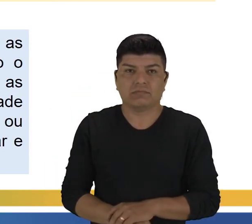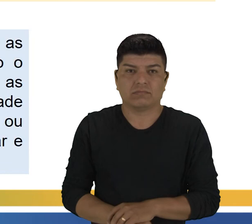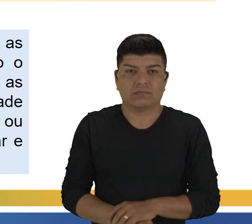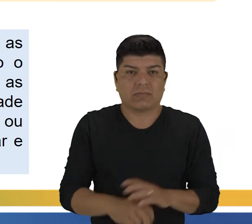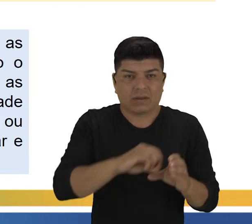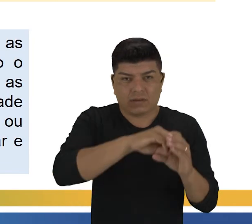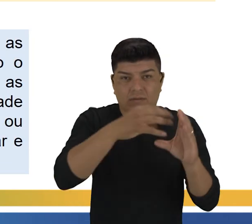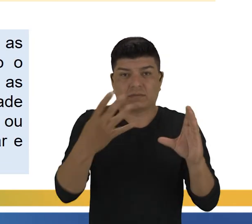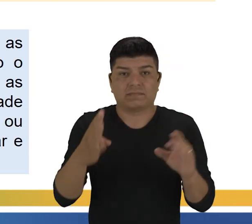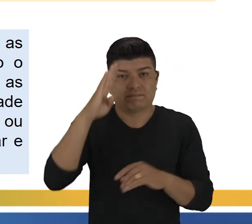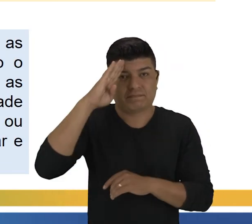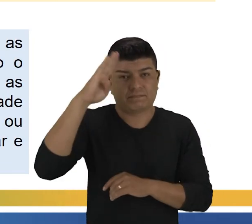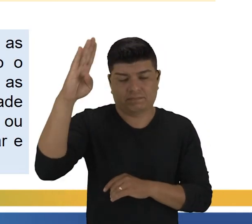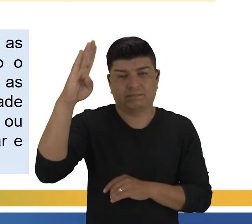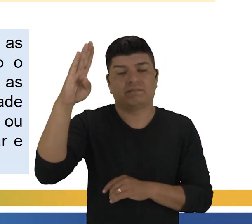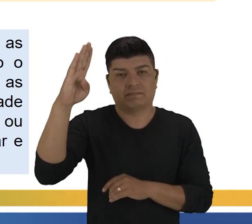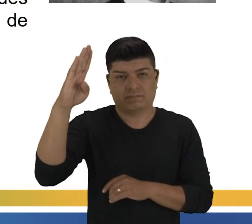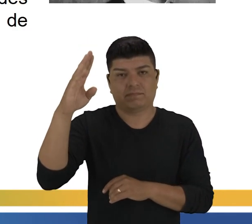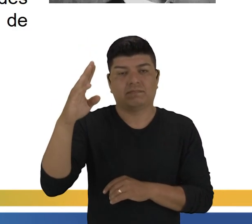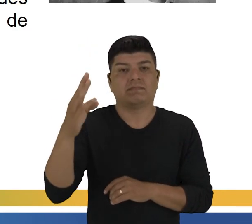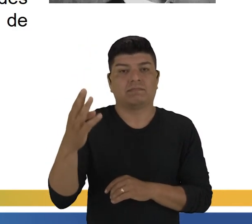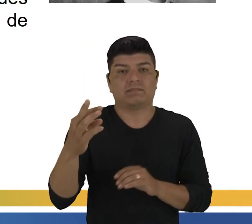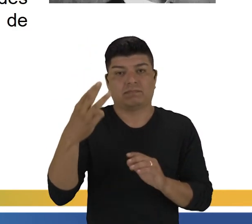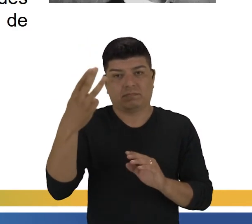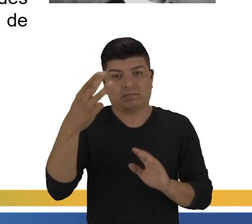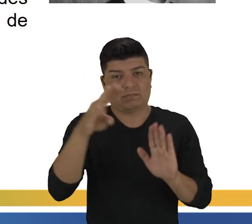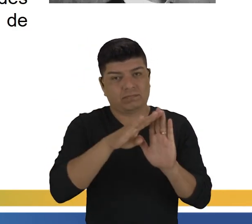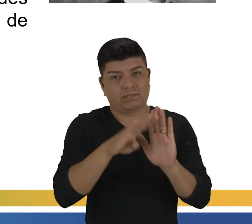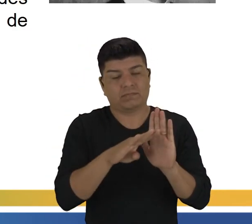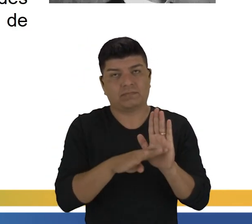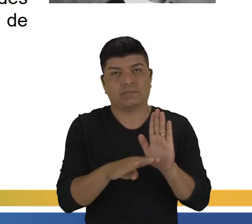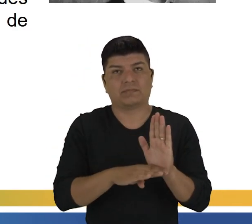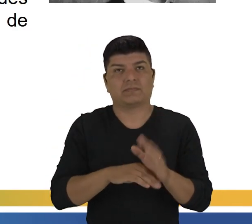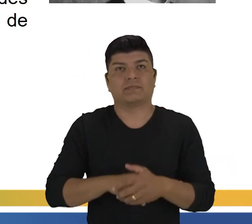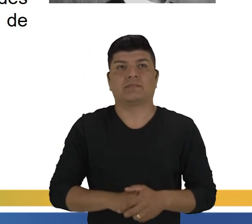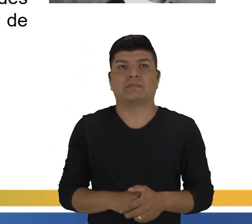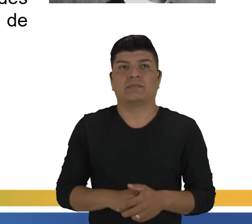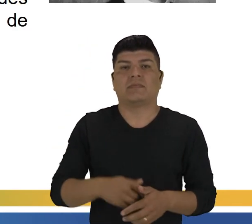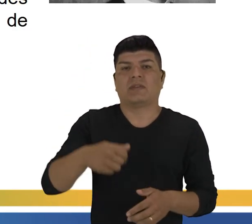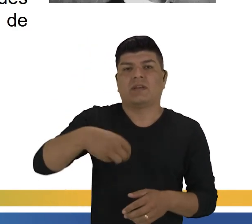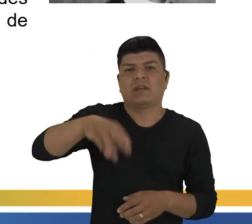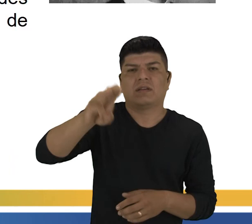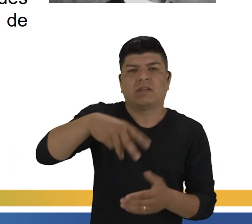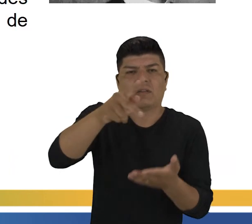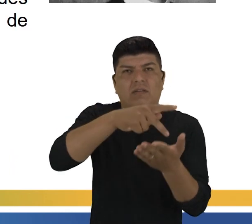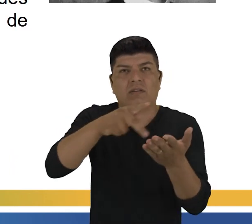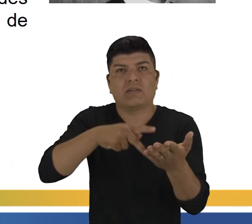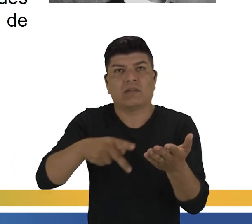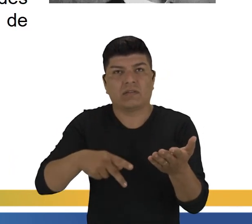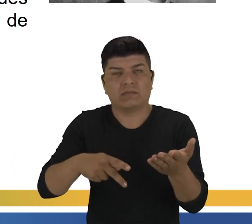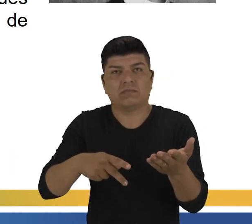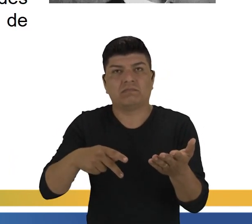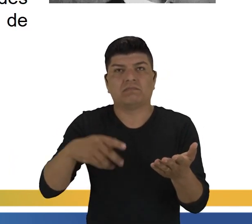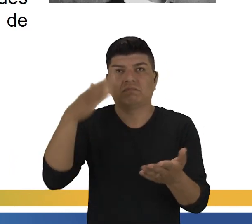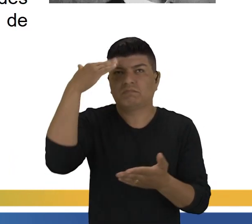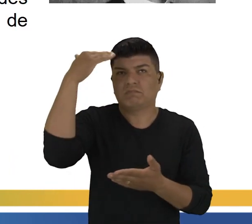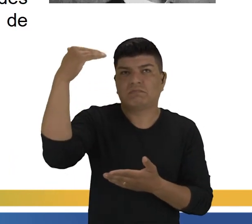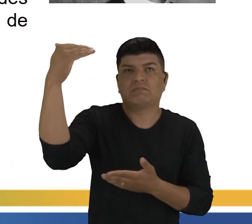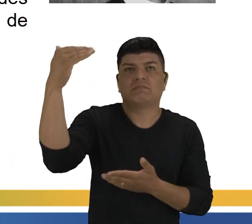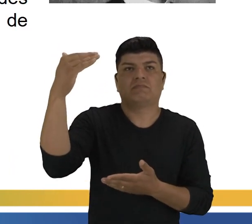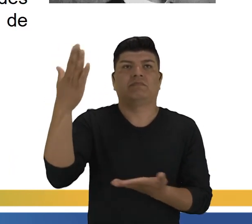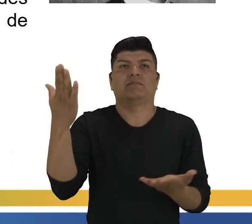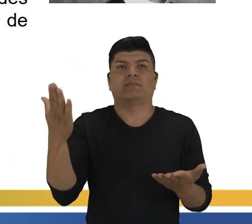as características principais dessa terceira fase. E quem foi o poeta ícone, que sempre temos um que